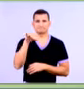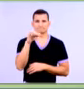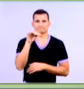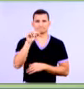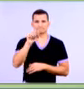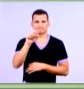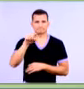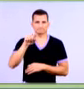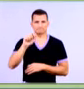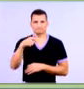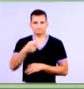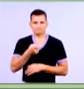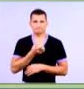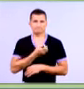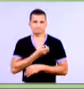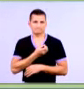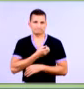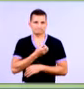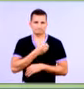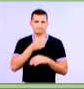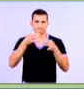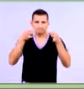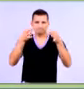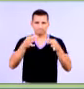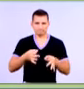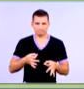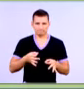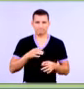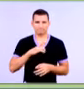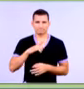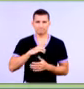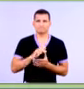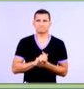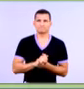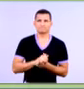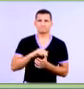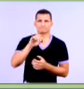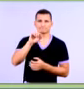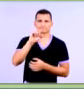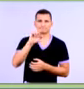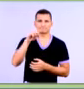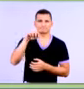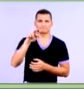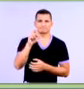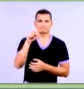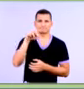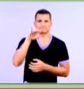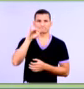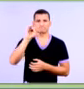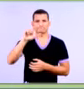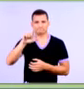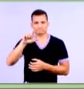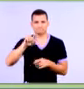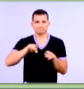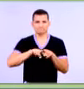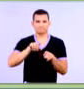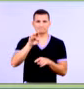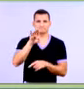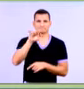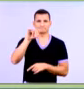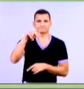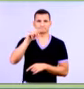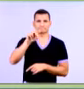busca, nós temos a busca sequencial e nós temos a busca binária. Nós sabemos que a busca binária,